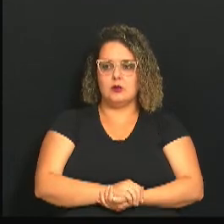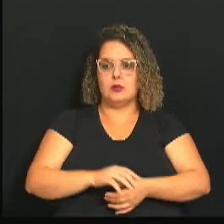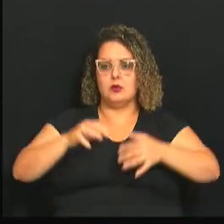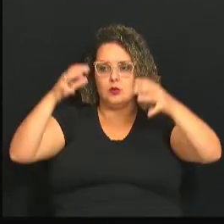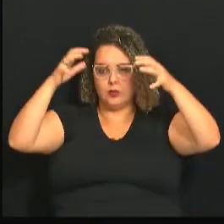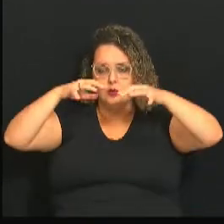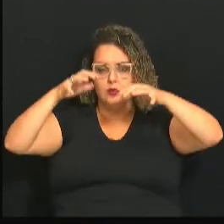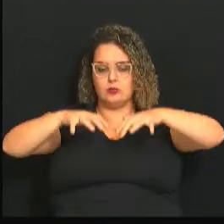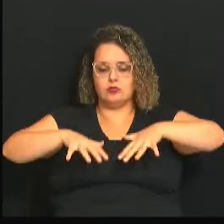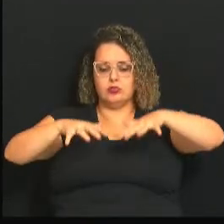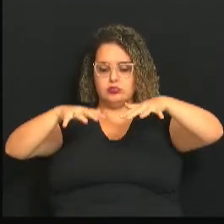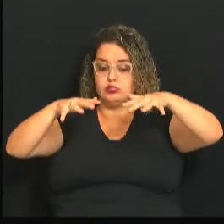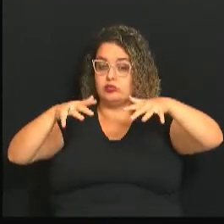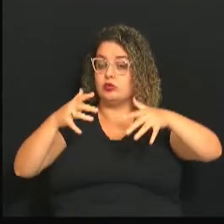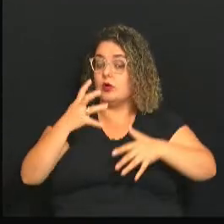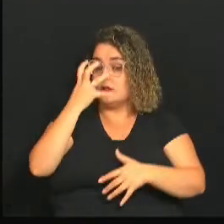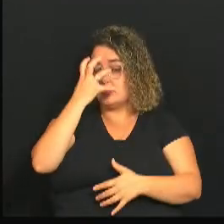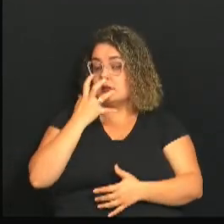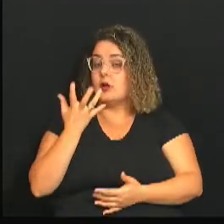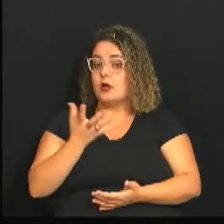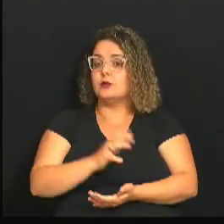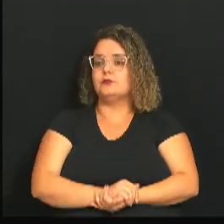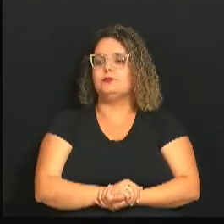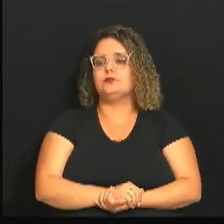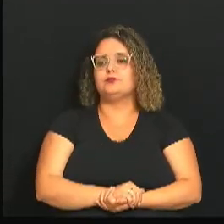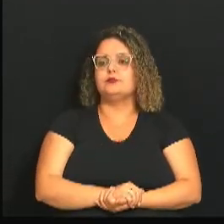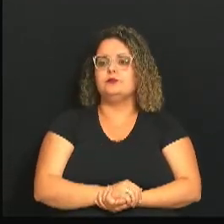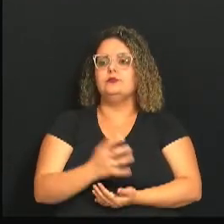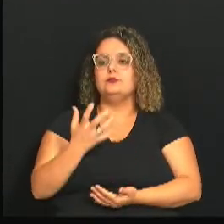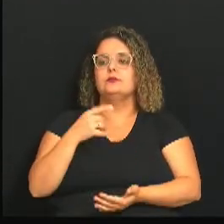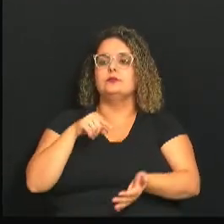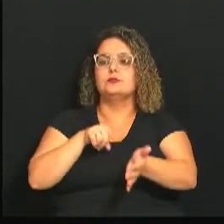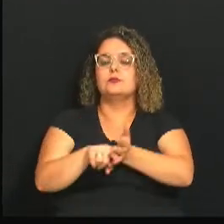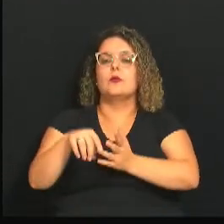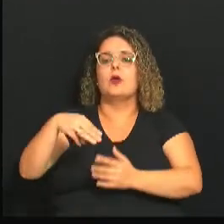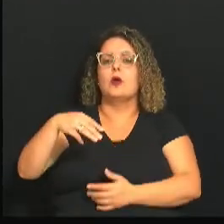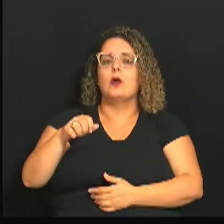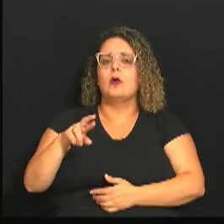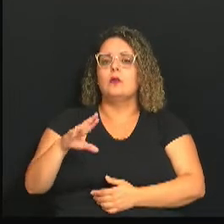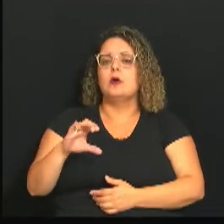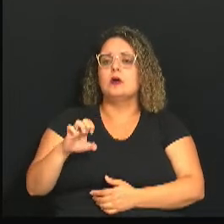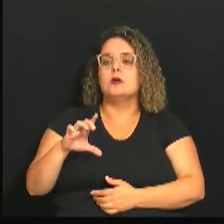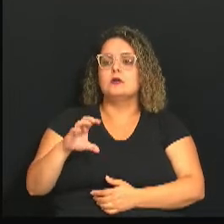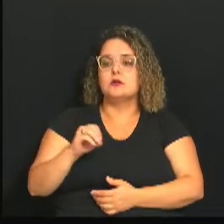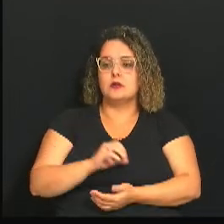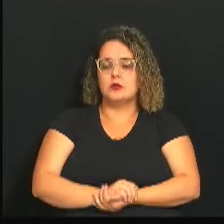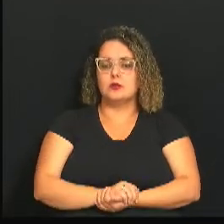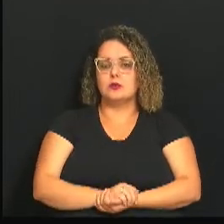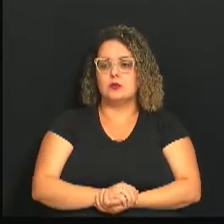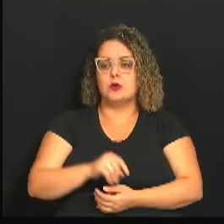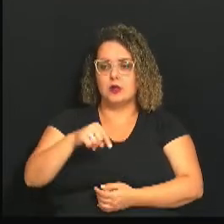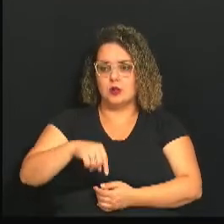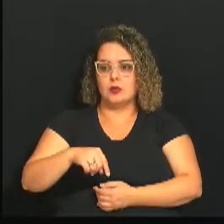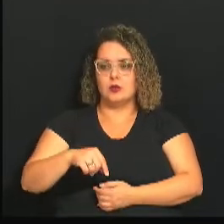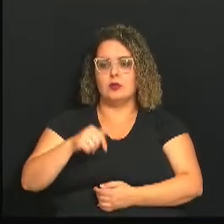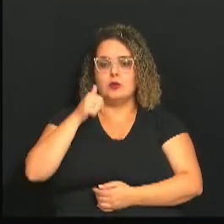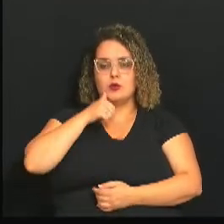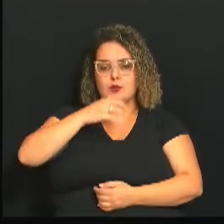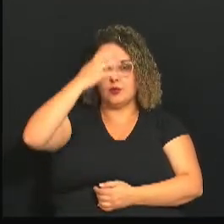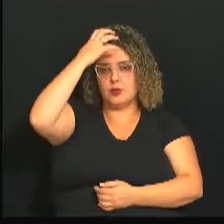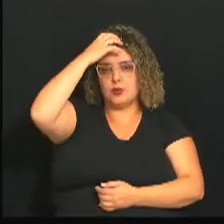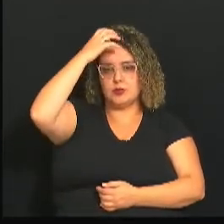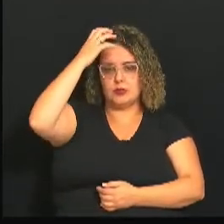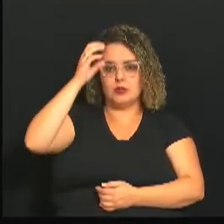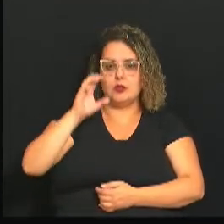muito sério. E aí, também eu queria perguntar ao Marcelo, porque, veja, aqui no Princesa do Oeste, o vereador Paulo Búfalo tem